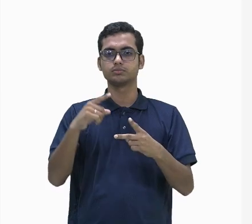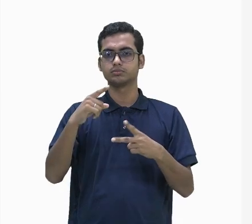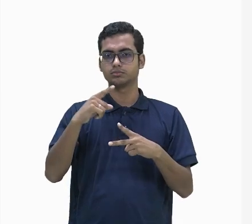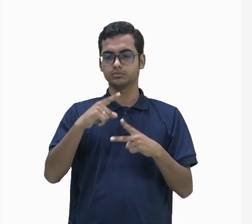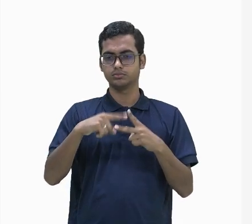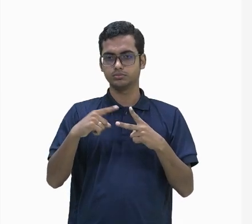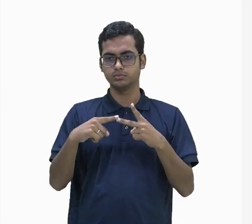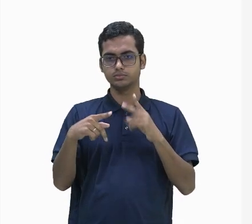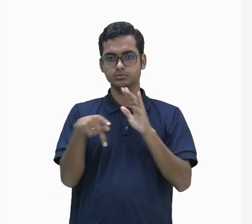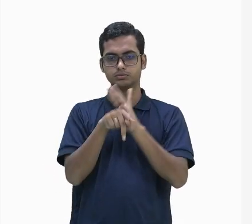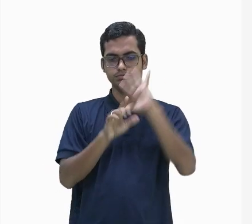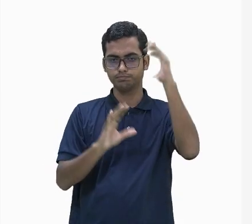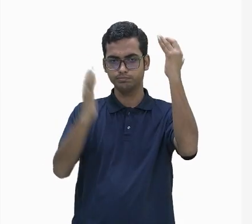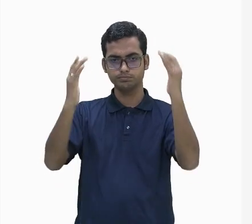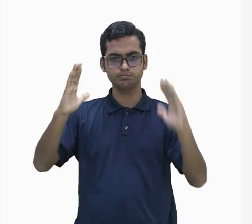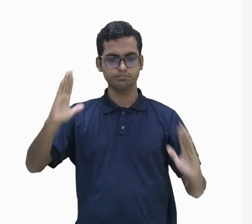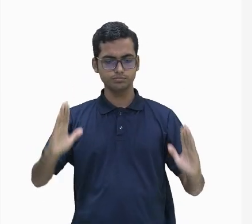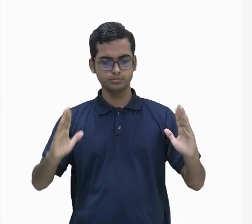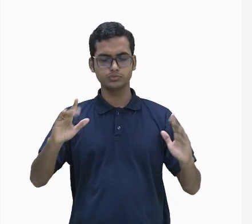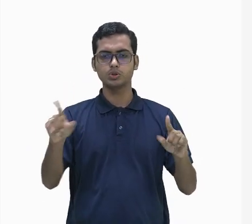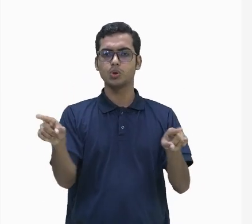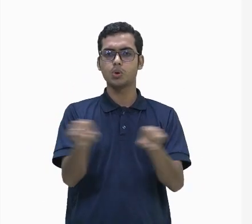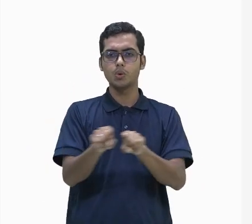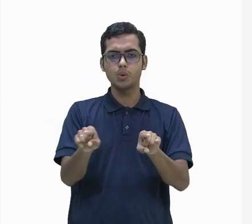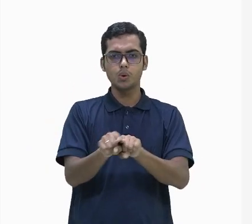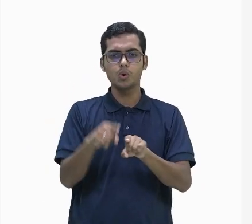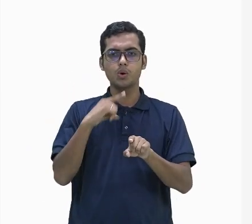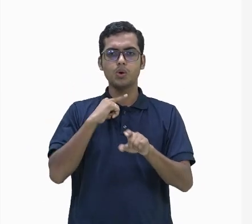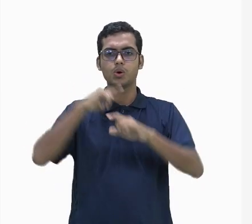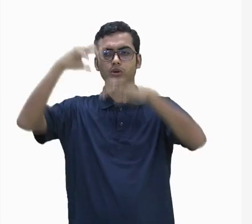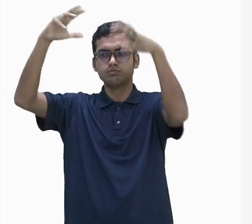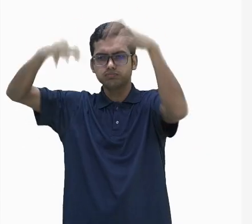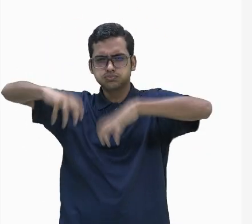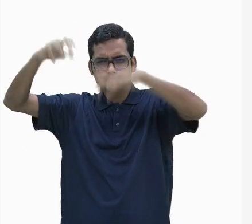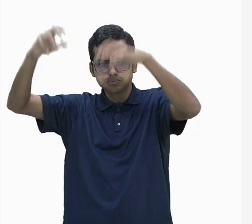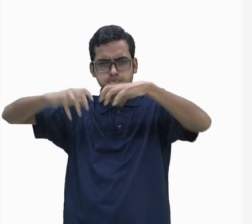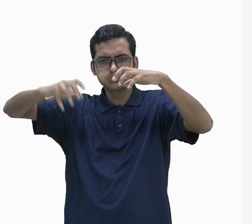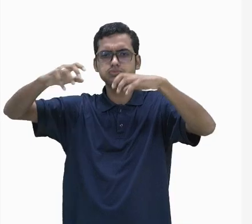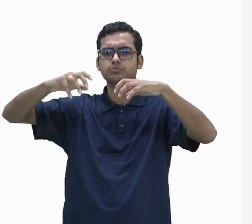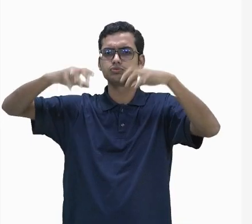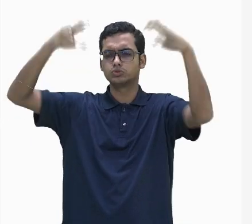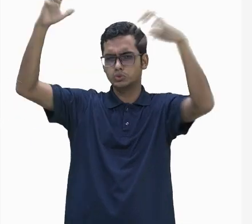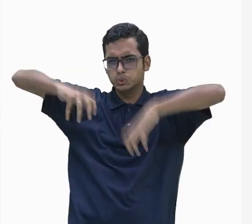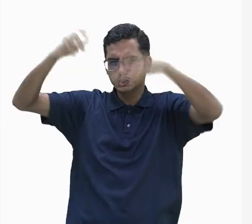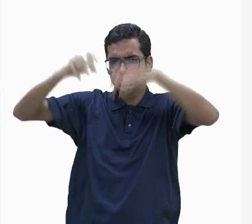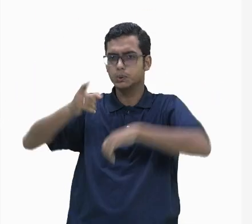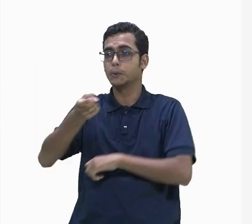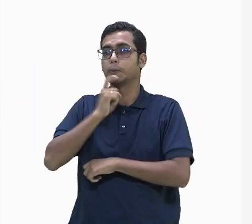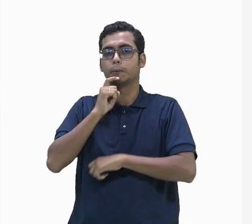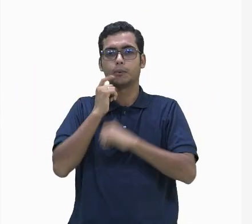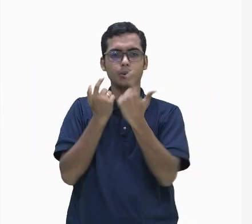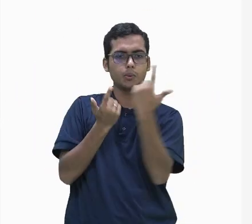nós é o inverno, e outra menos chuvosa, que vem ser o verão.